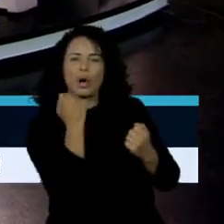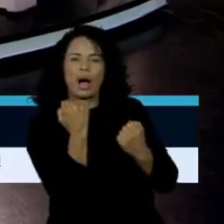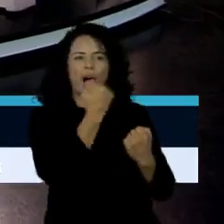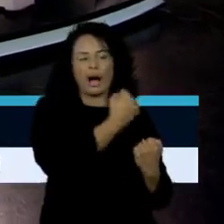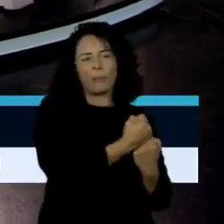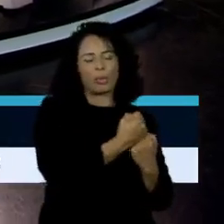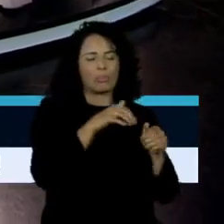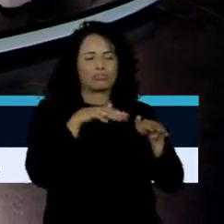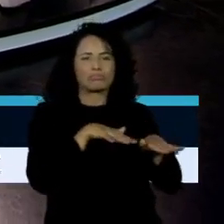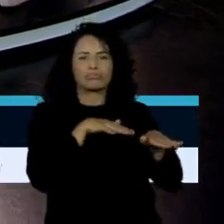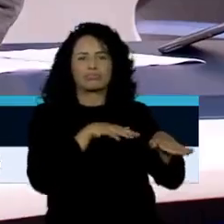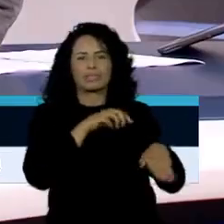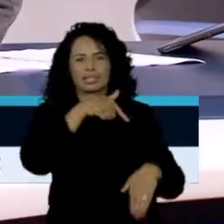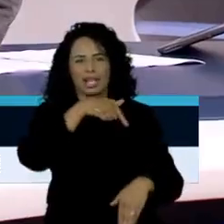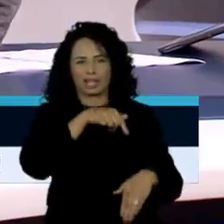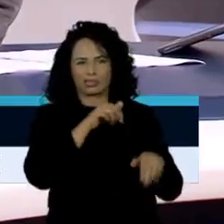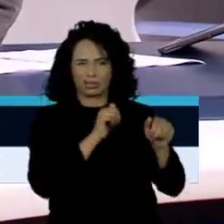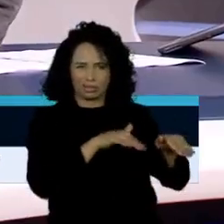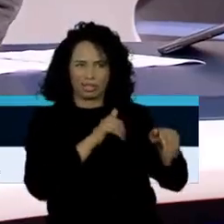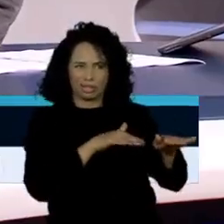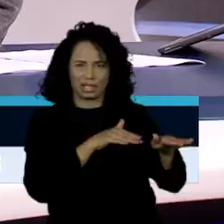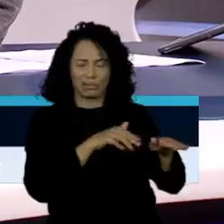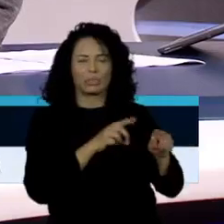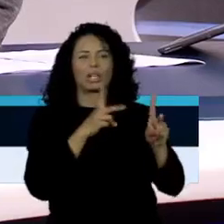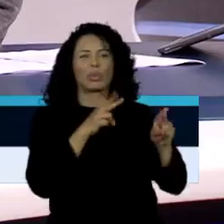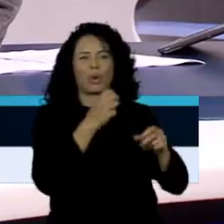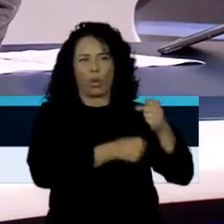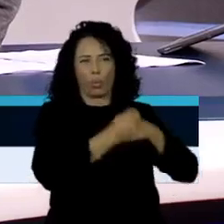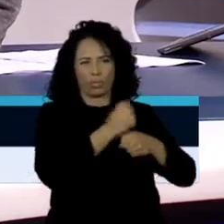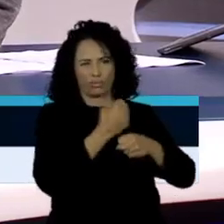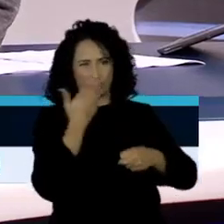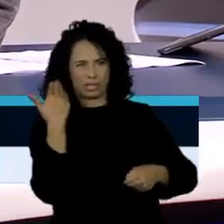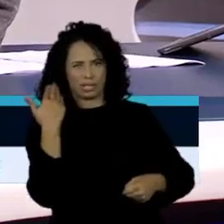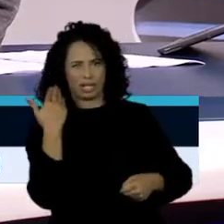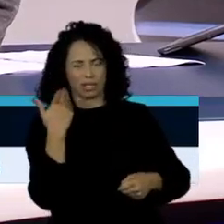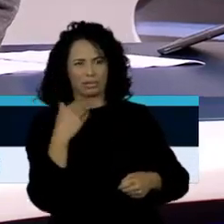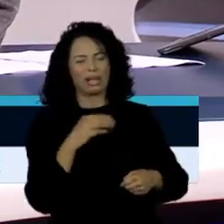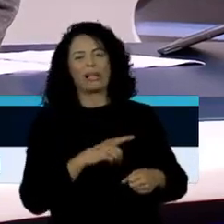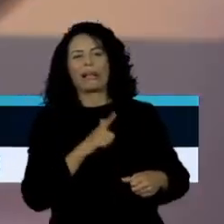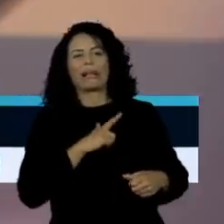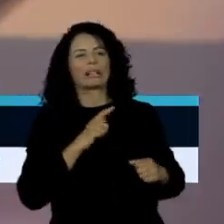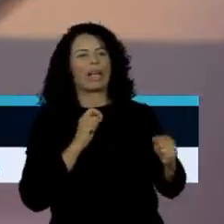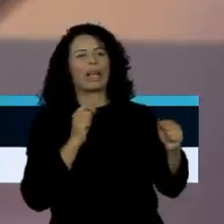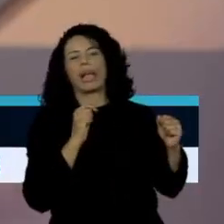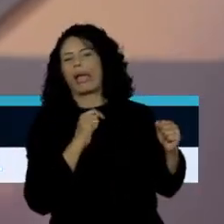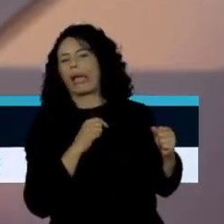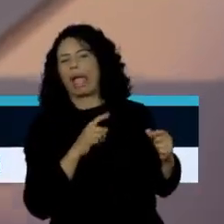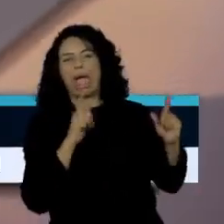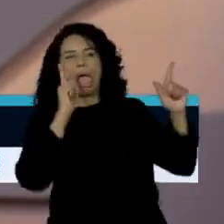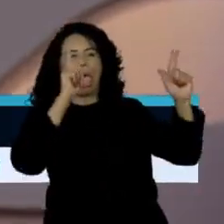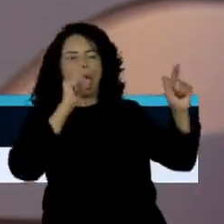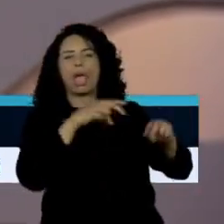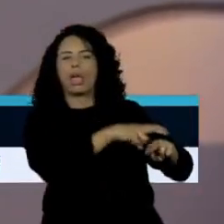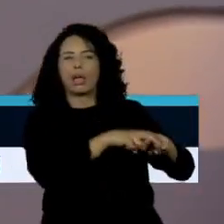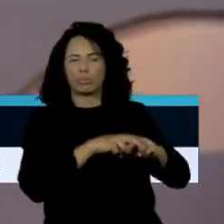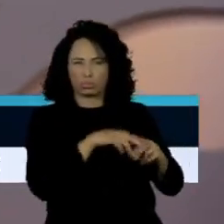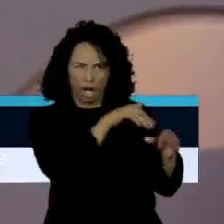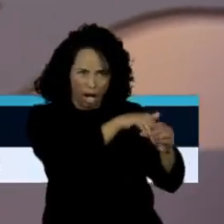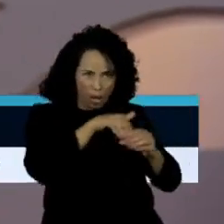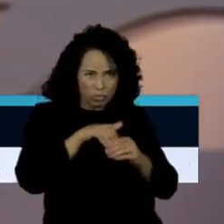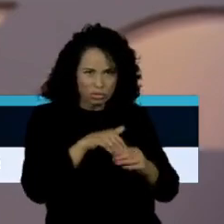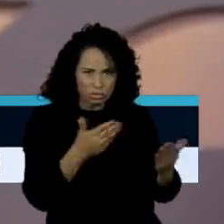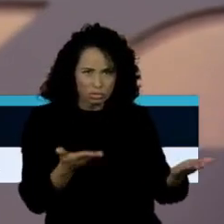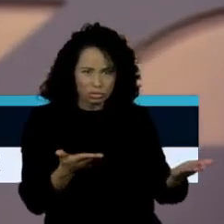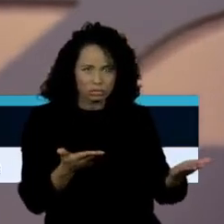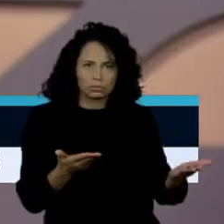moldes do que ocorreu lá no ano passado todo esse barulho por causa das pesquisas eleitorais com certeza com certeza quer